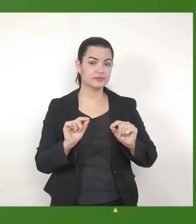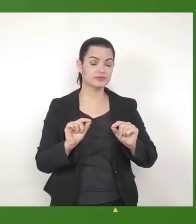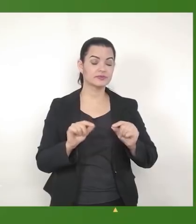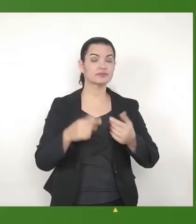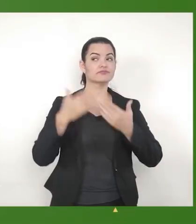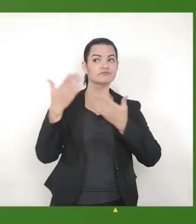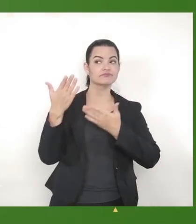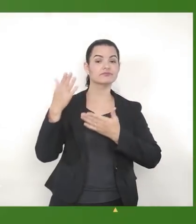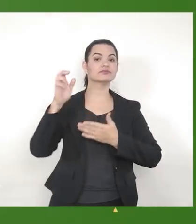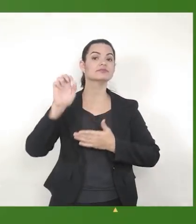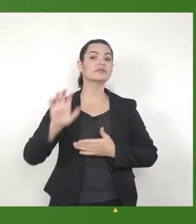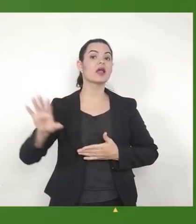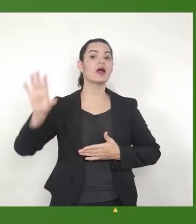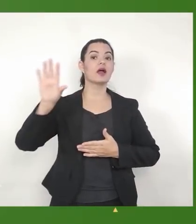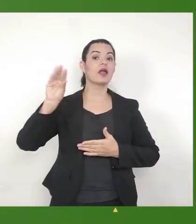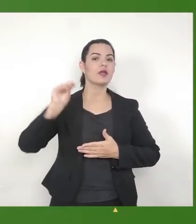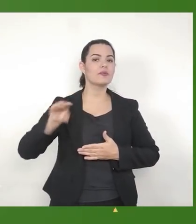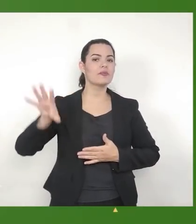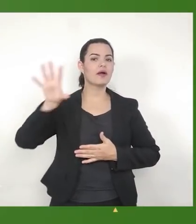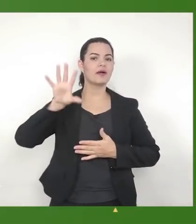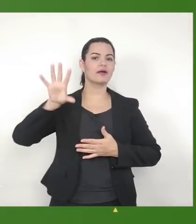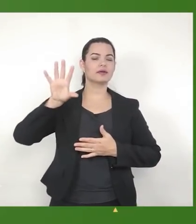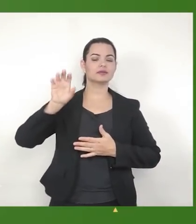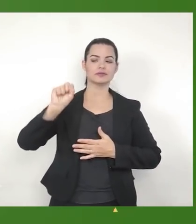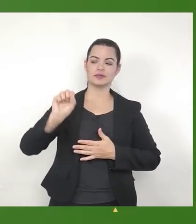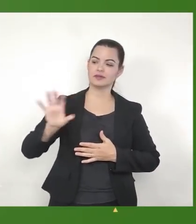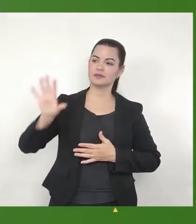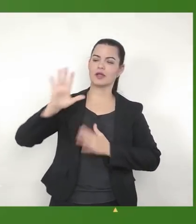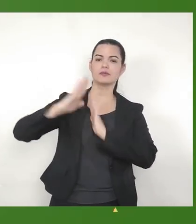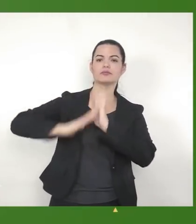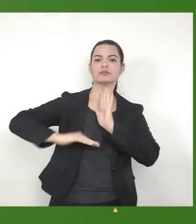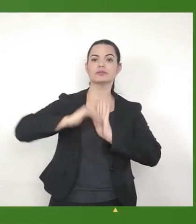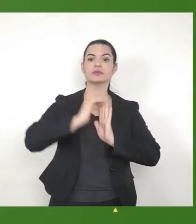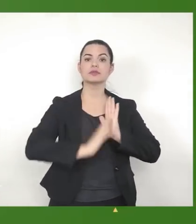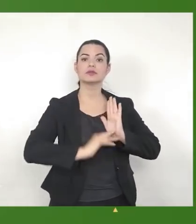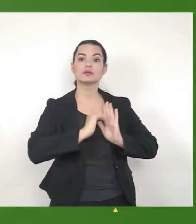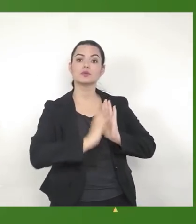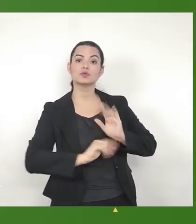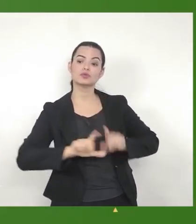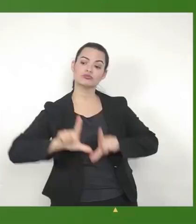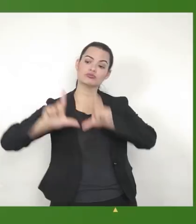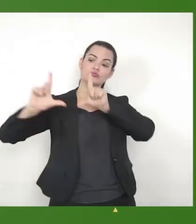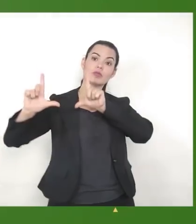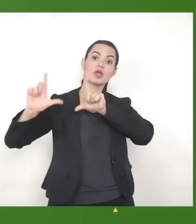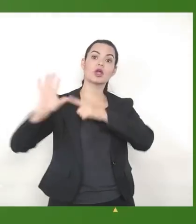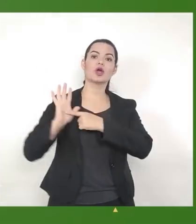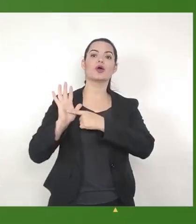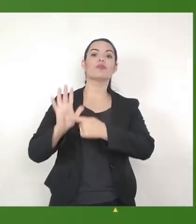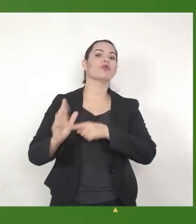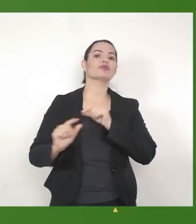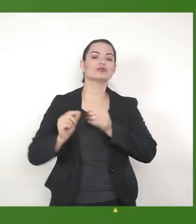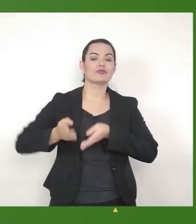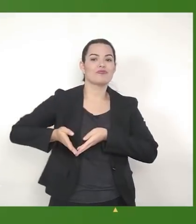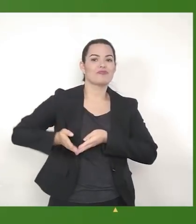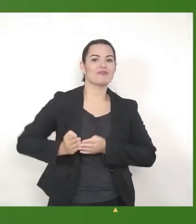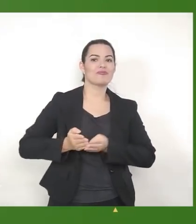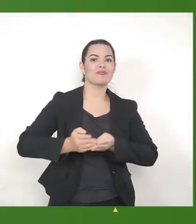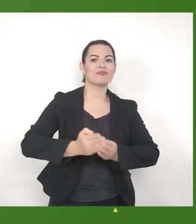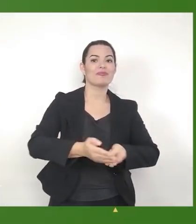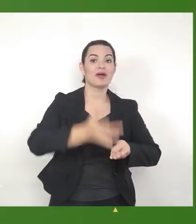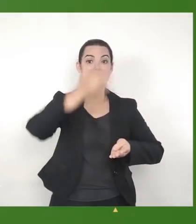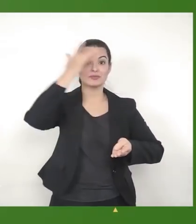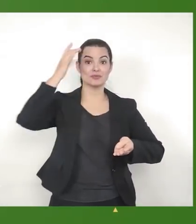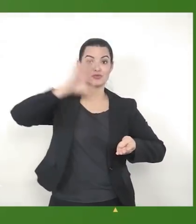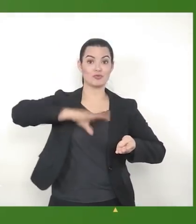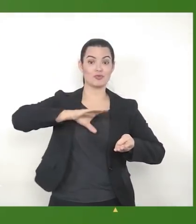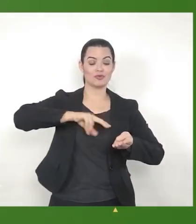vocês é essa imagem, que é uma pintura representando o desembarque dos